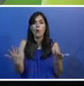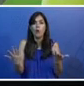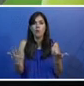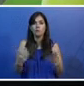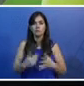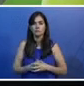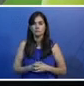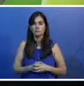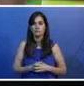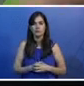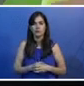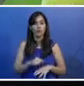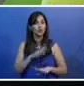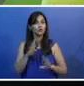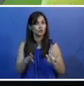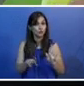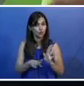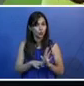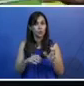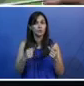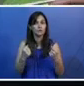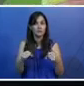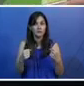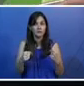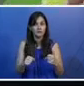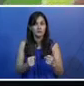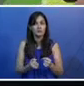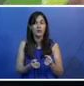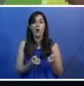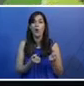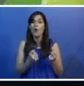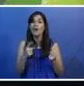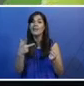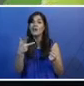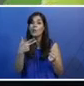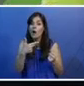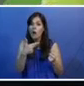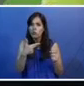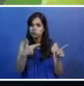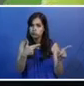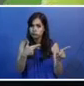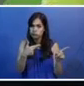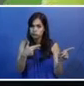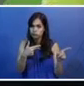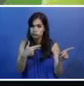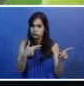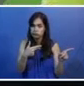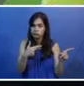as equações têm um sinal de igual. Óbvio, é uma equação. E as